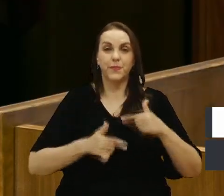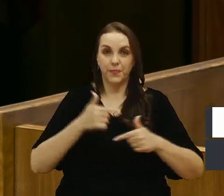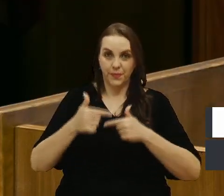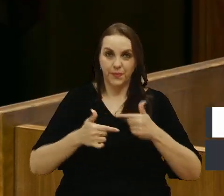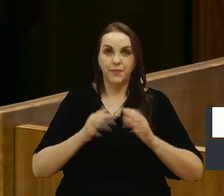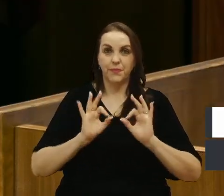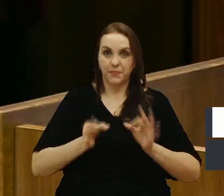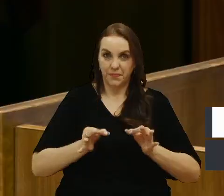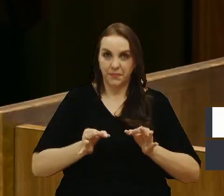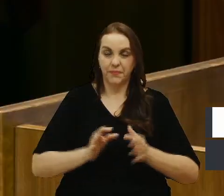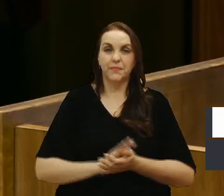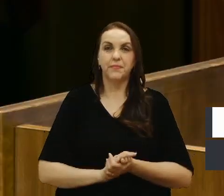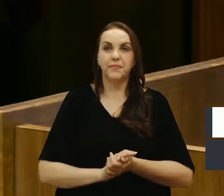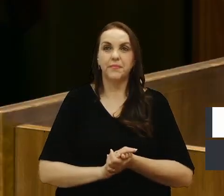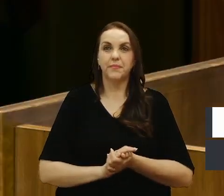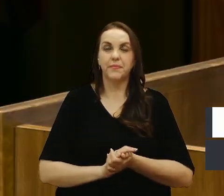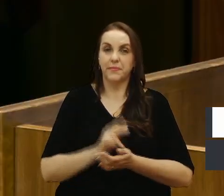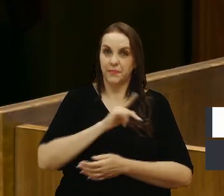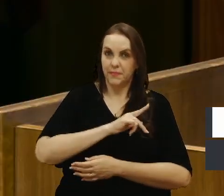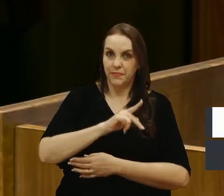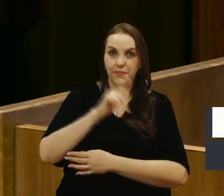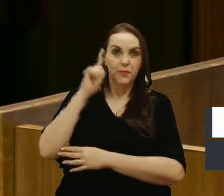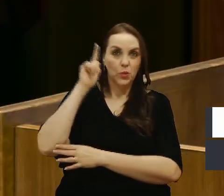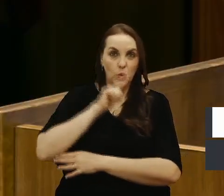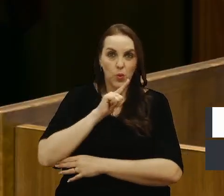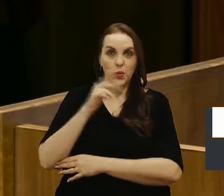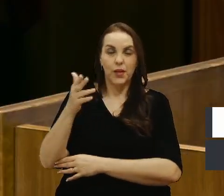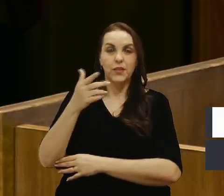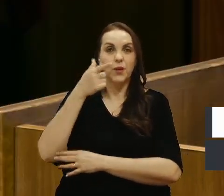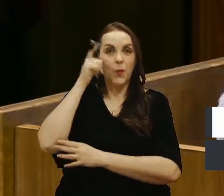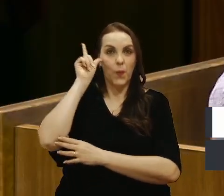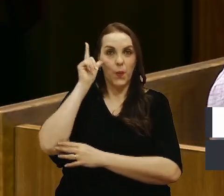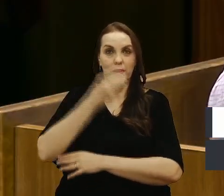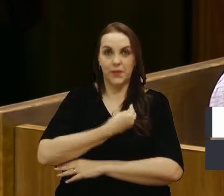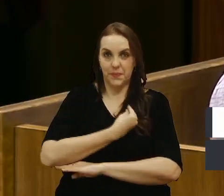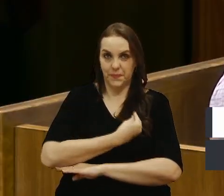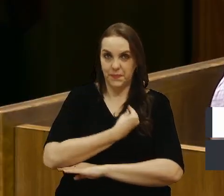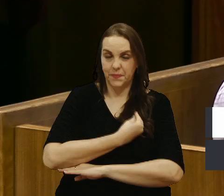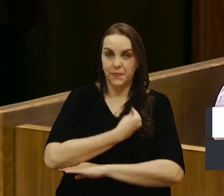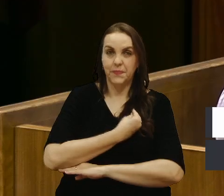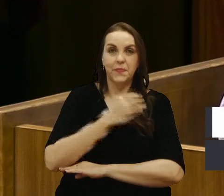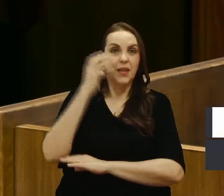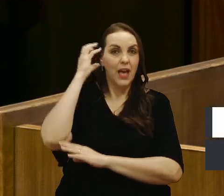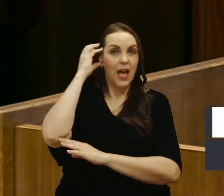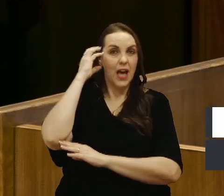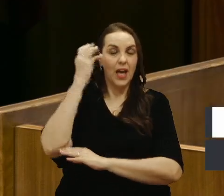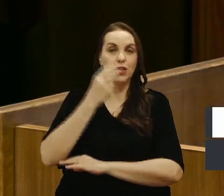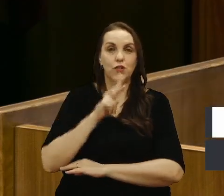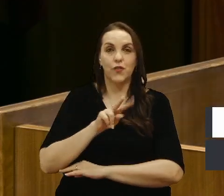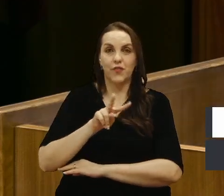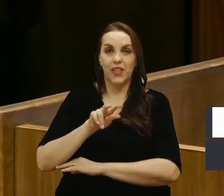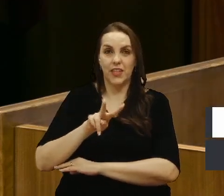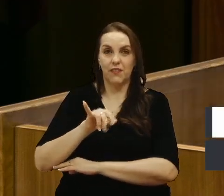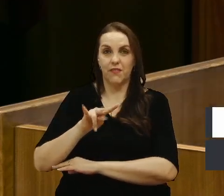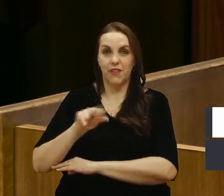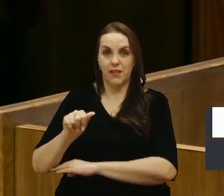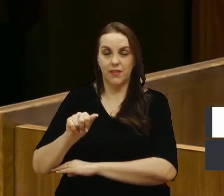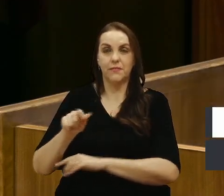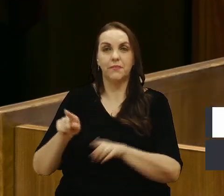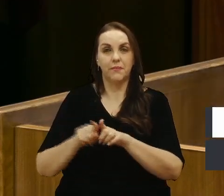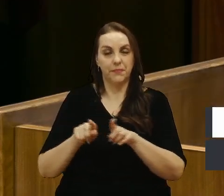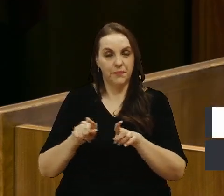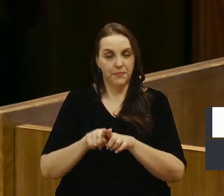fazendo. Presidente Lucas Carinhato, onde estivemos na Rádio Viva também,